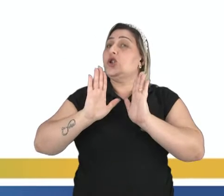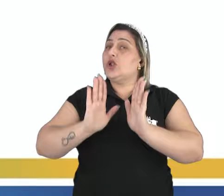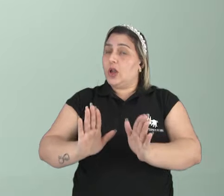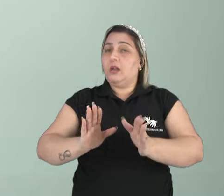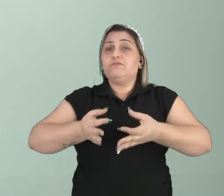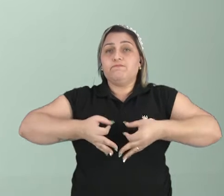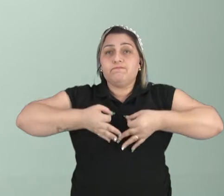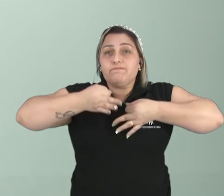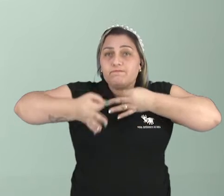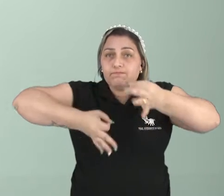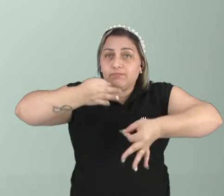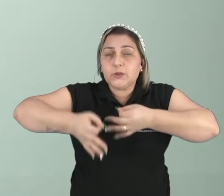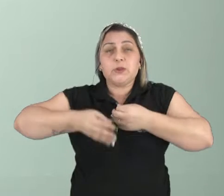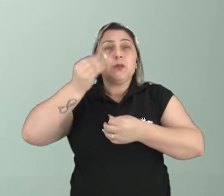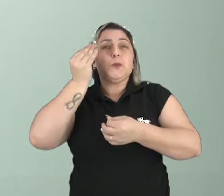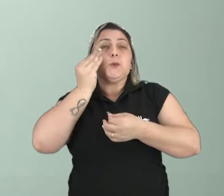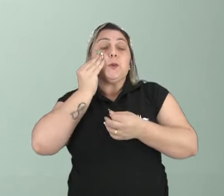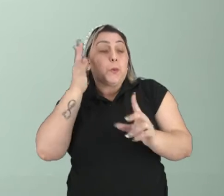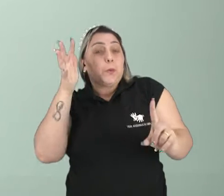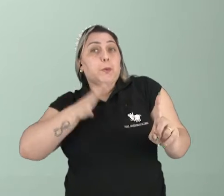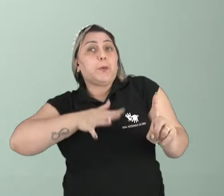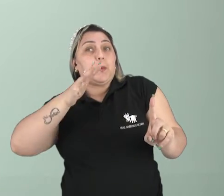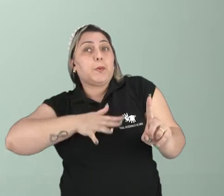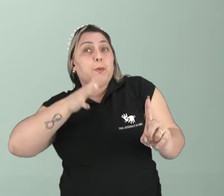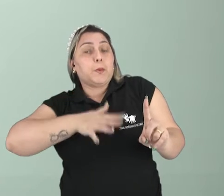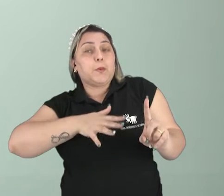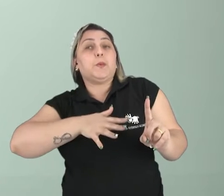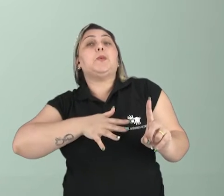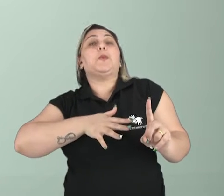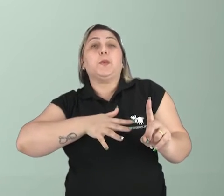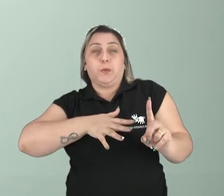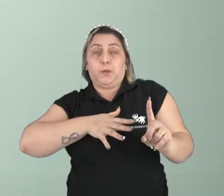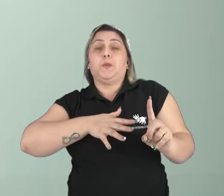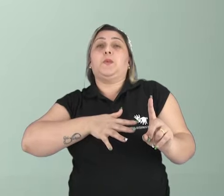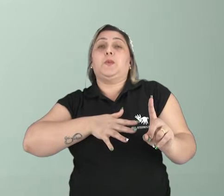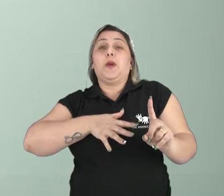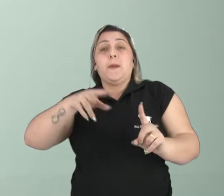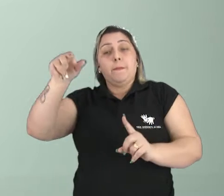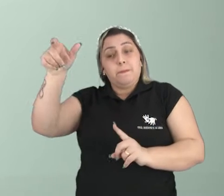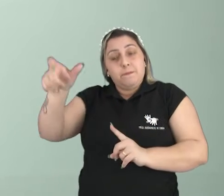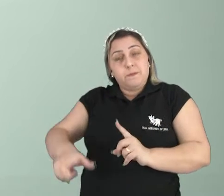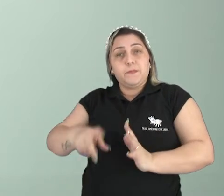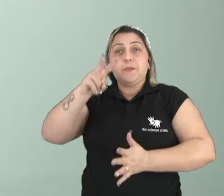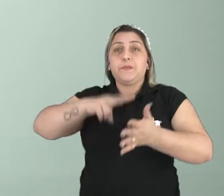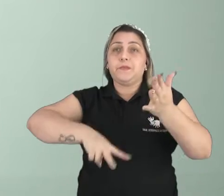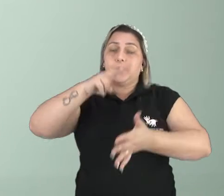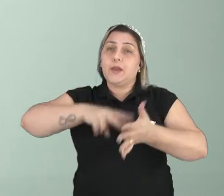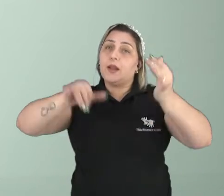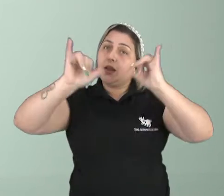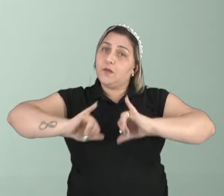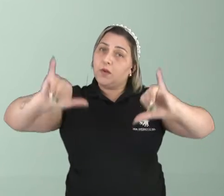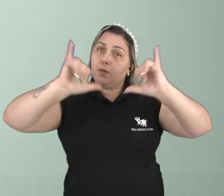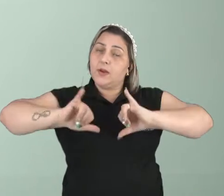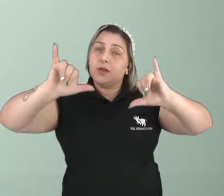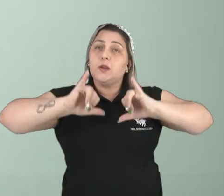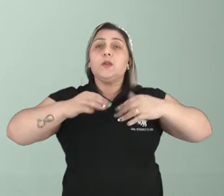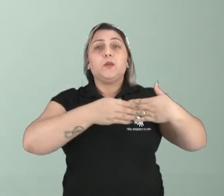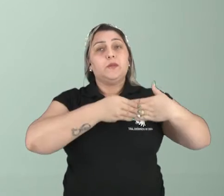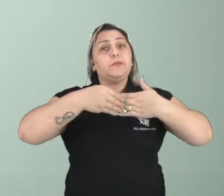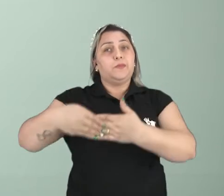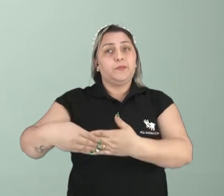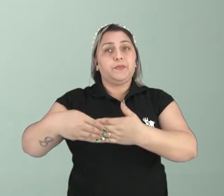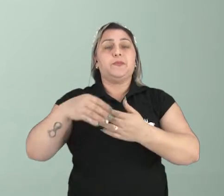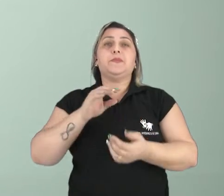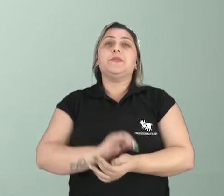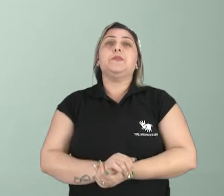dele para tentar convencer o leitor sobre aquela notícia que ele está dando, sobre aquela informação que ele está trazendo. Então ele